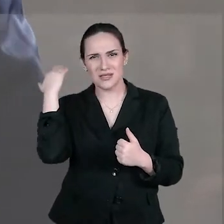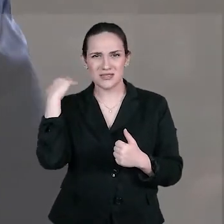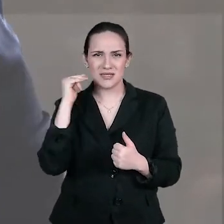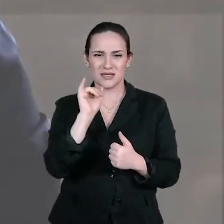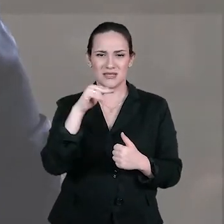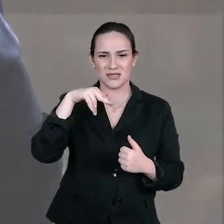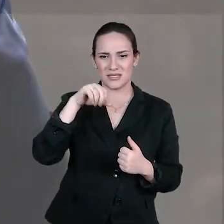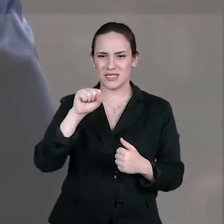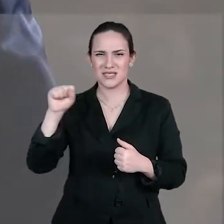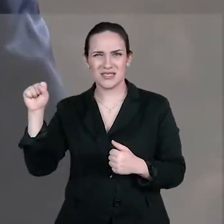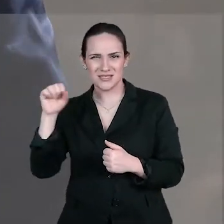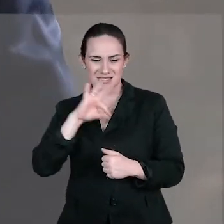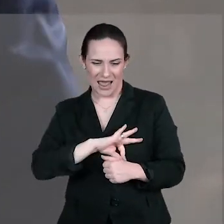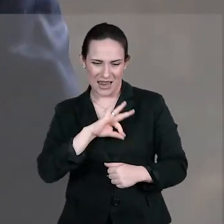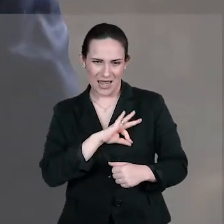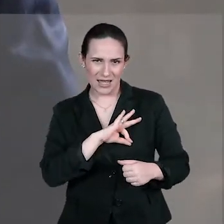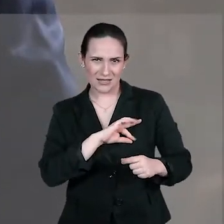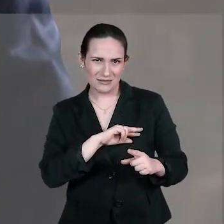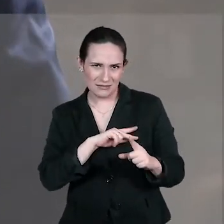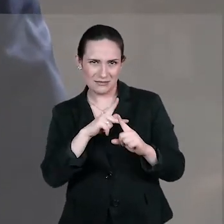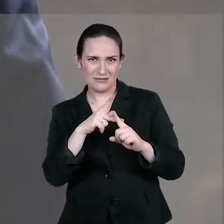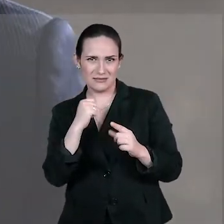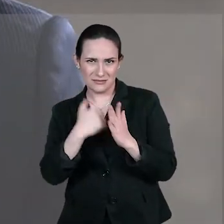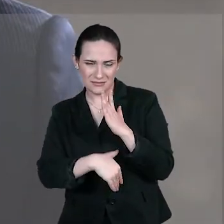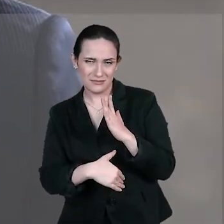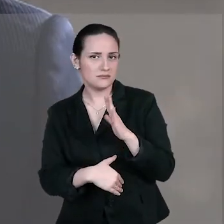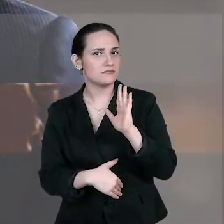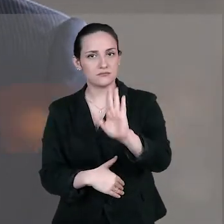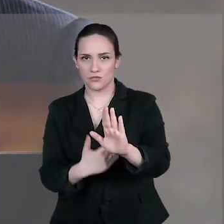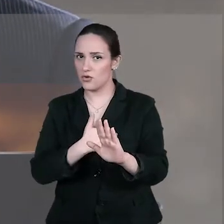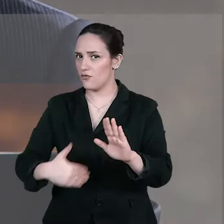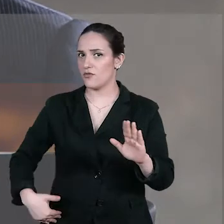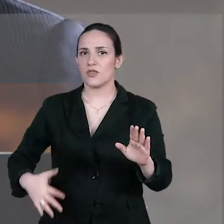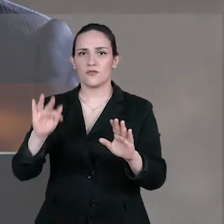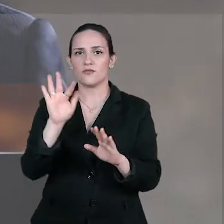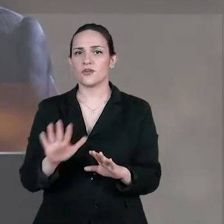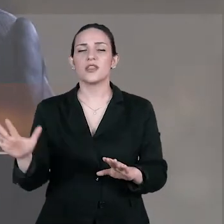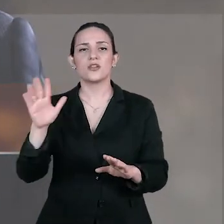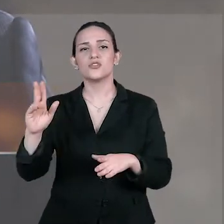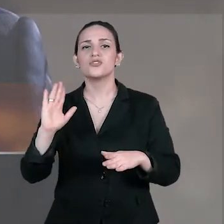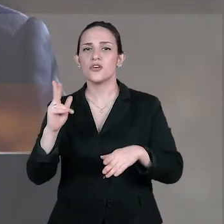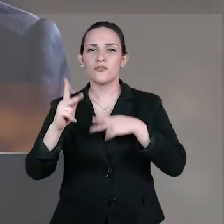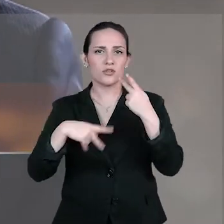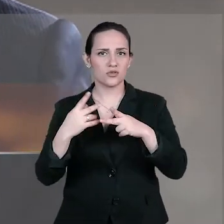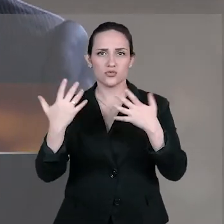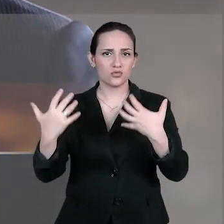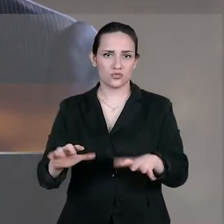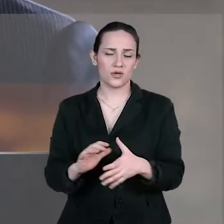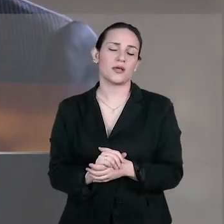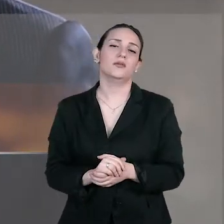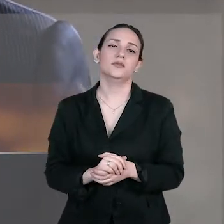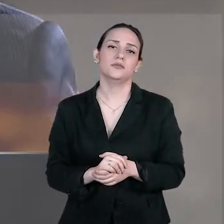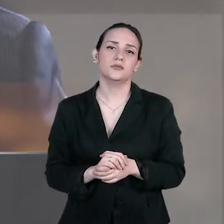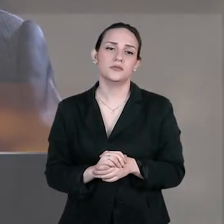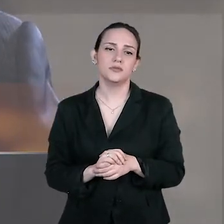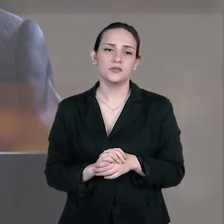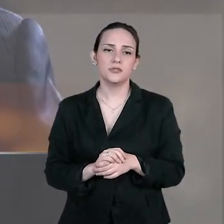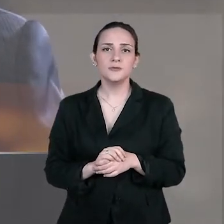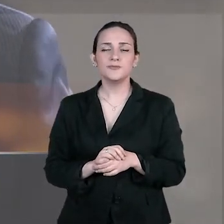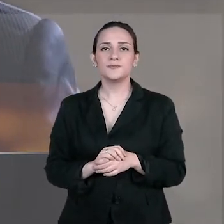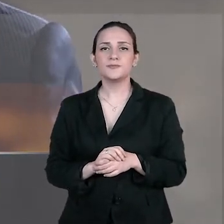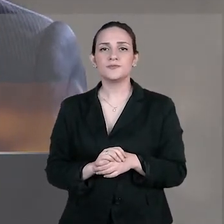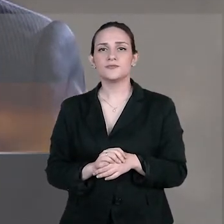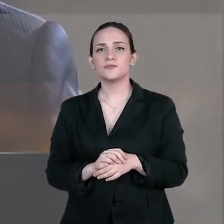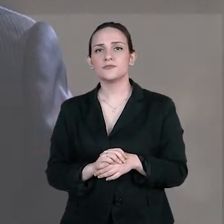aquela contribuição do INSS sobre a folha de pagamento. Essa proposta do governo federal, de criação desse tributo que vai